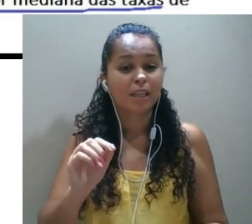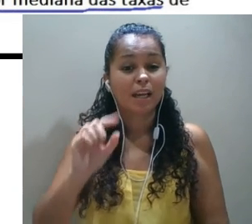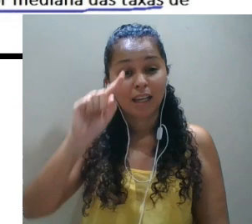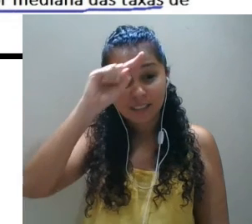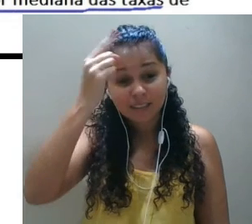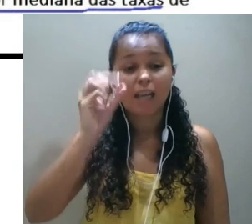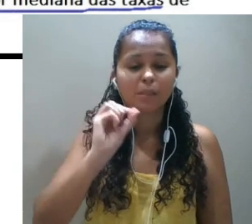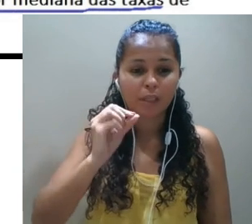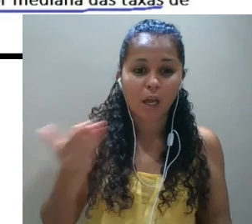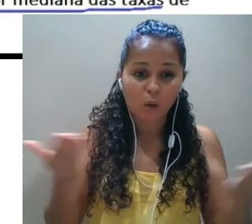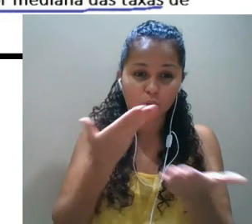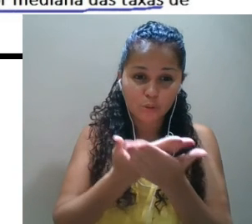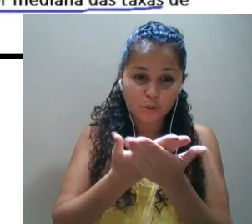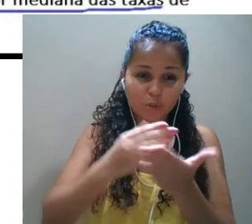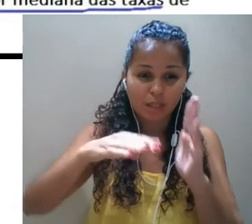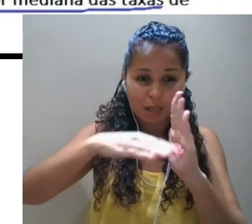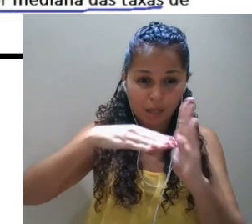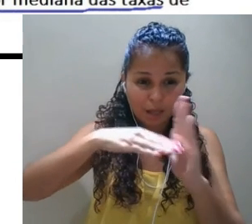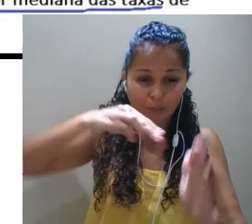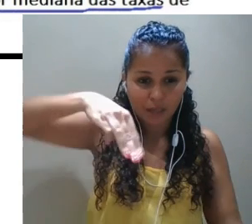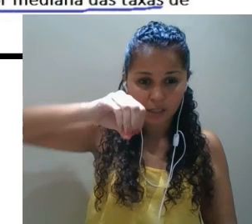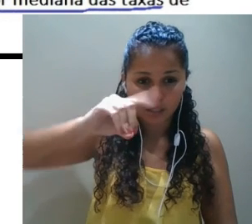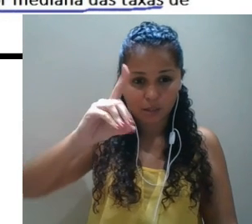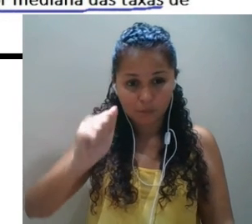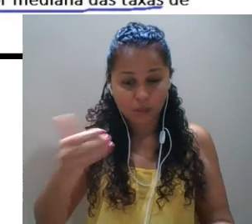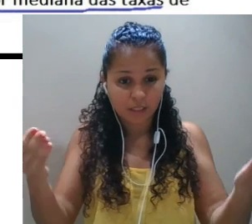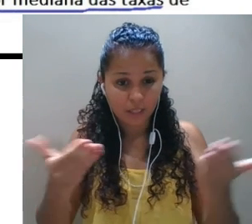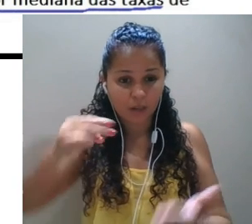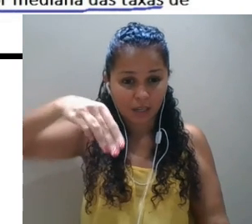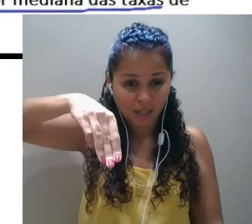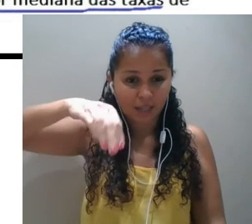nós falamos de média, nós falamos de moda e agora a gente fecha com mediana.